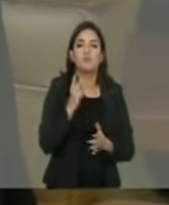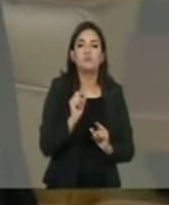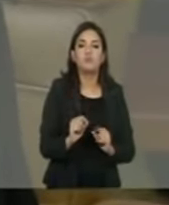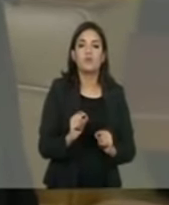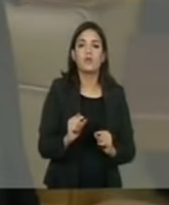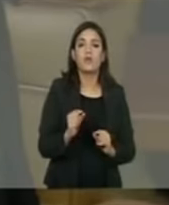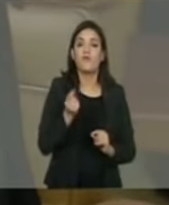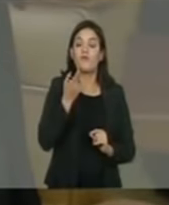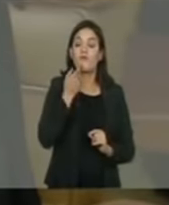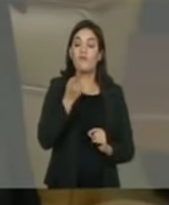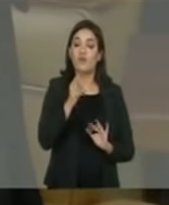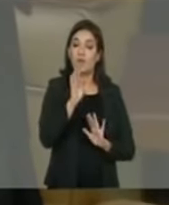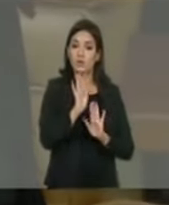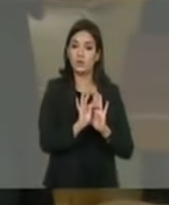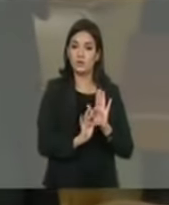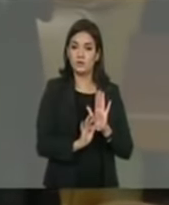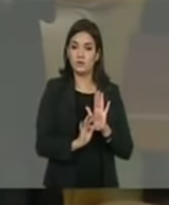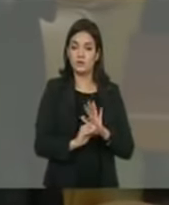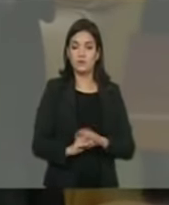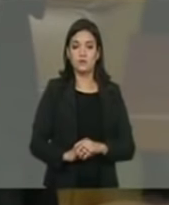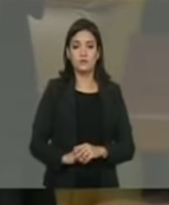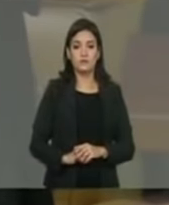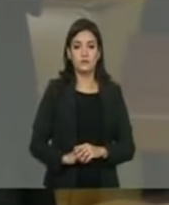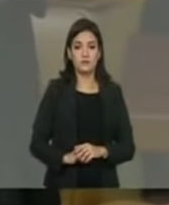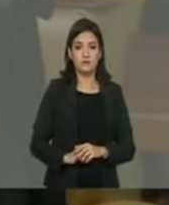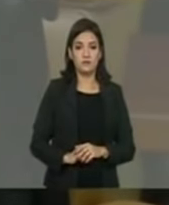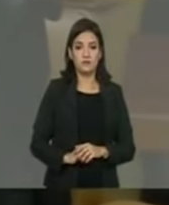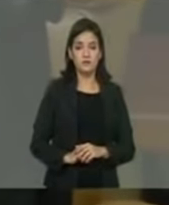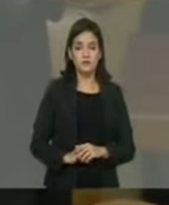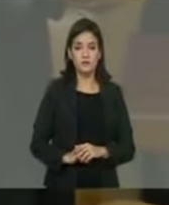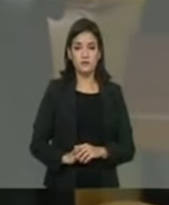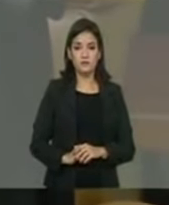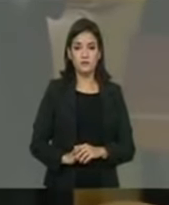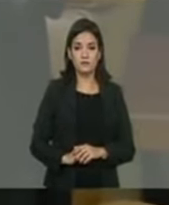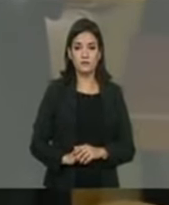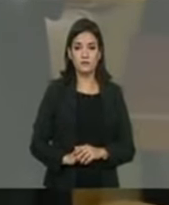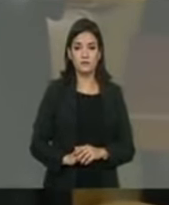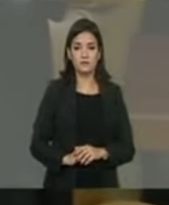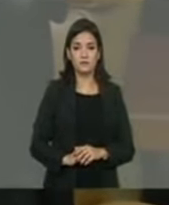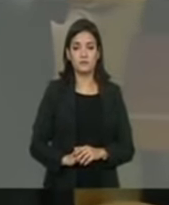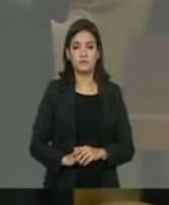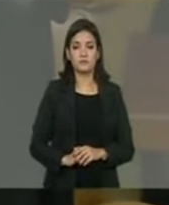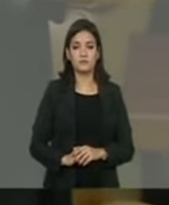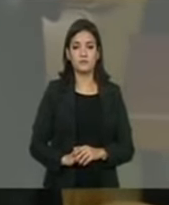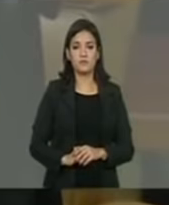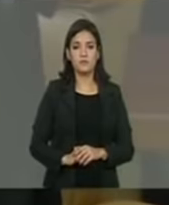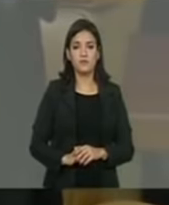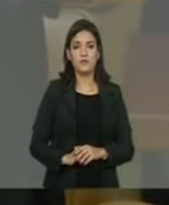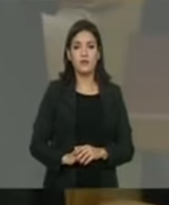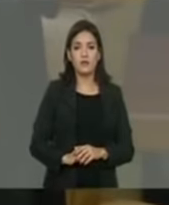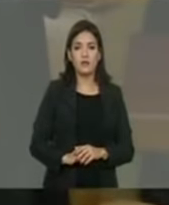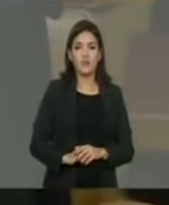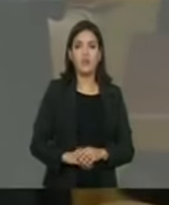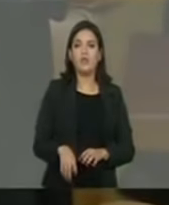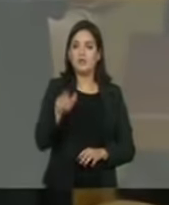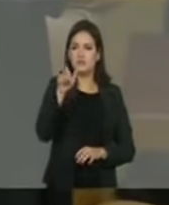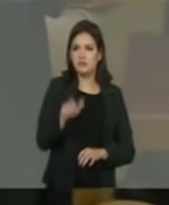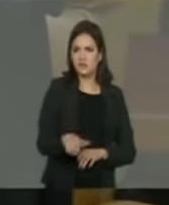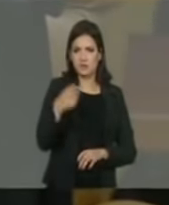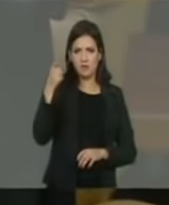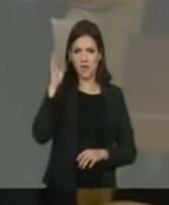que dizia a regra legal em questão aspas presume ser provada a acusação